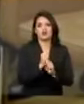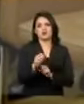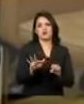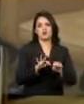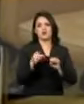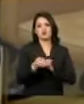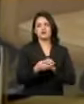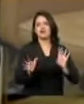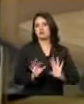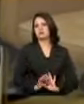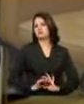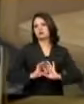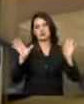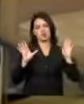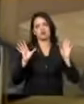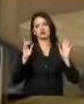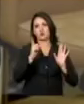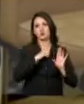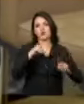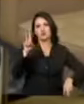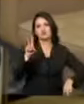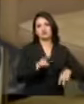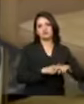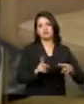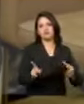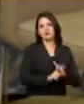a execução antecipada da pena.